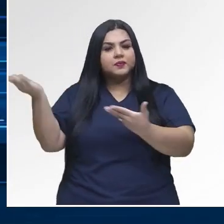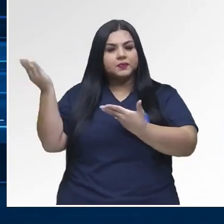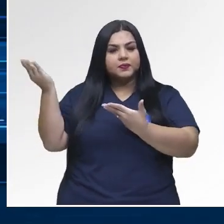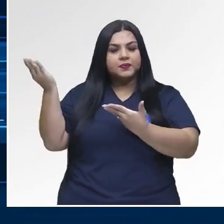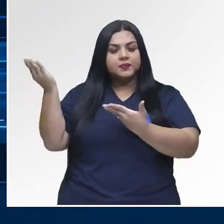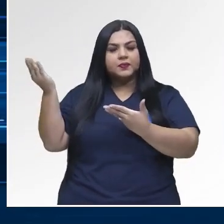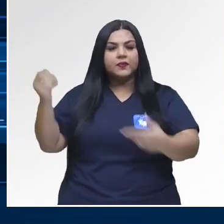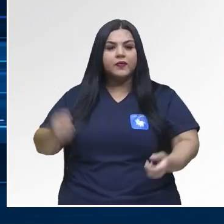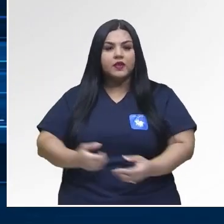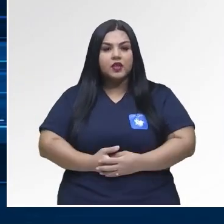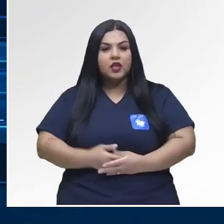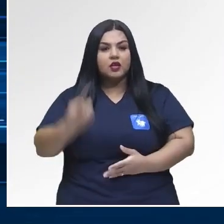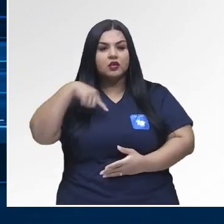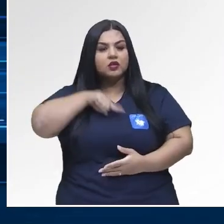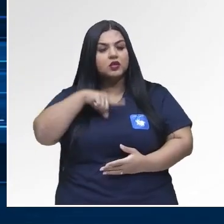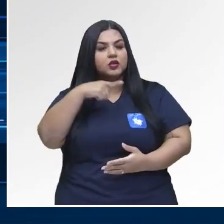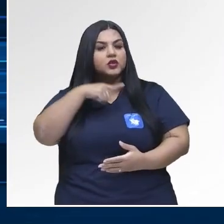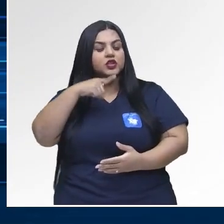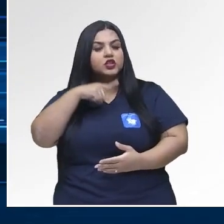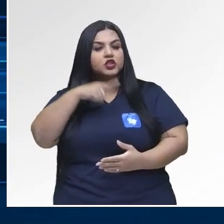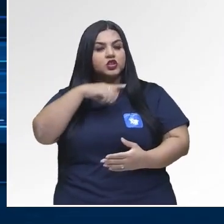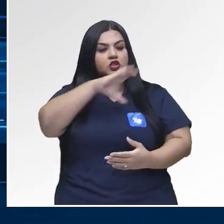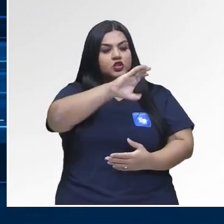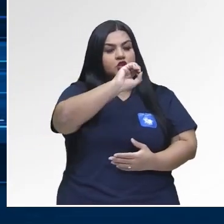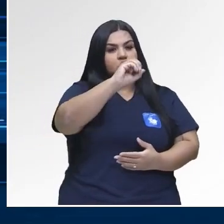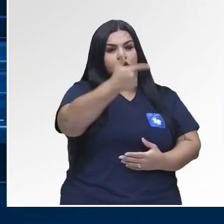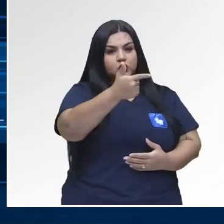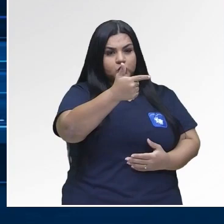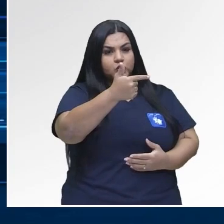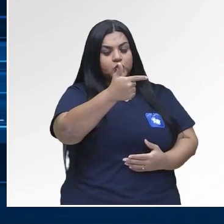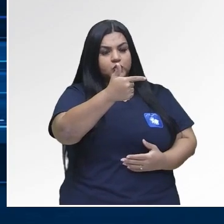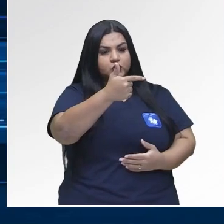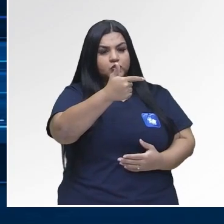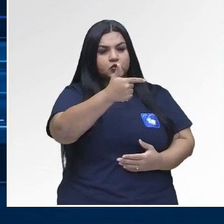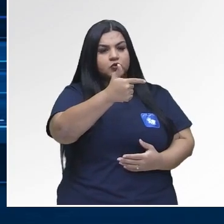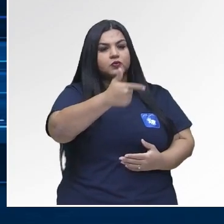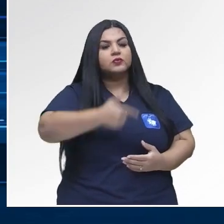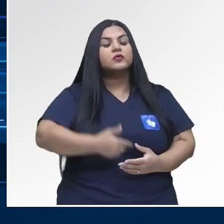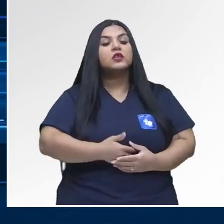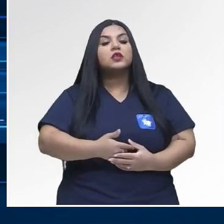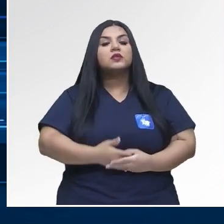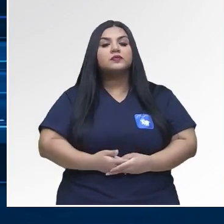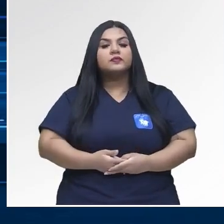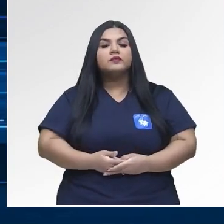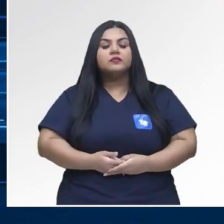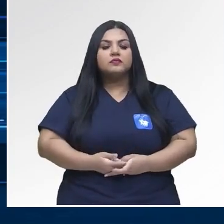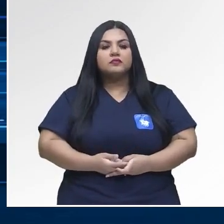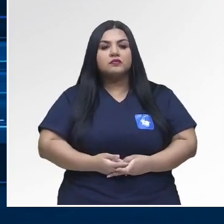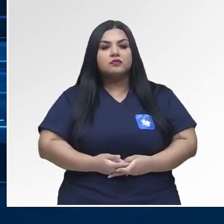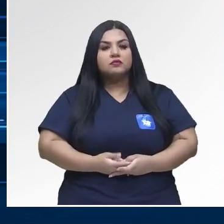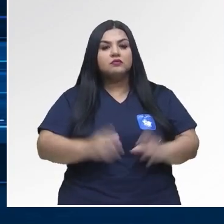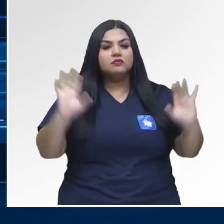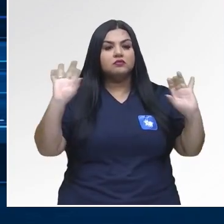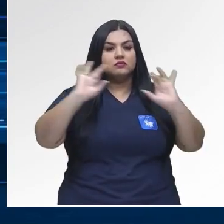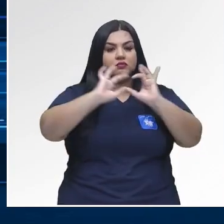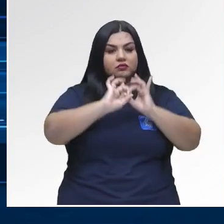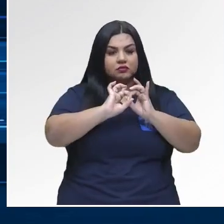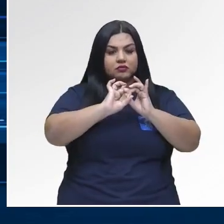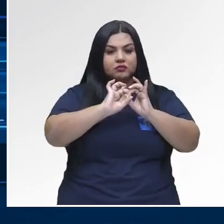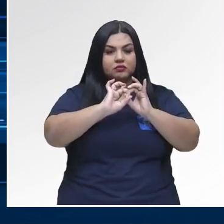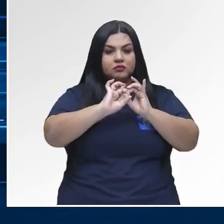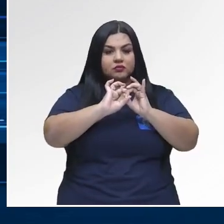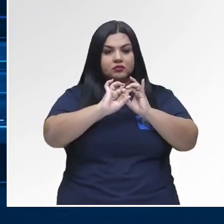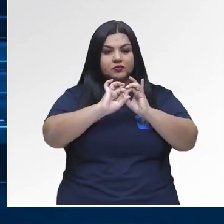olha só. Nós temos aí o gás carbônico, ele está aqui ligado com